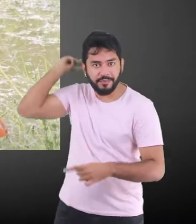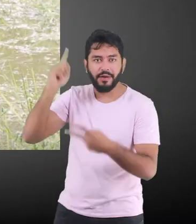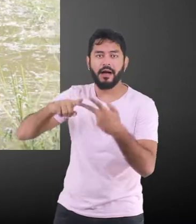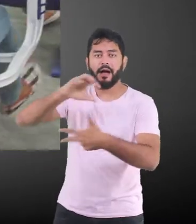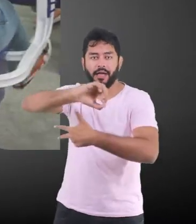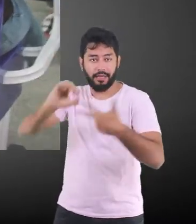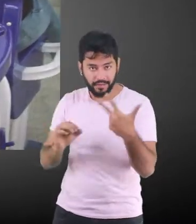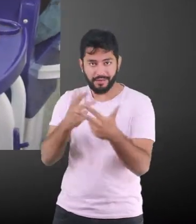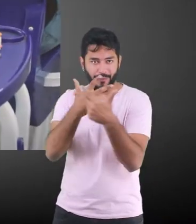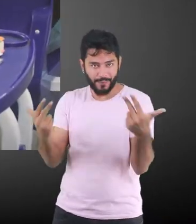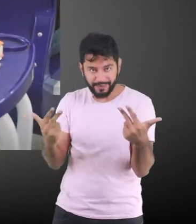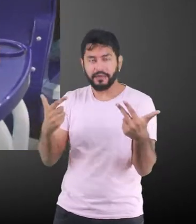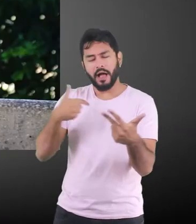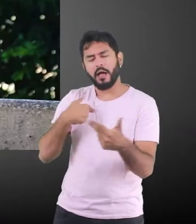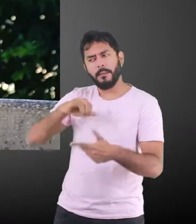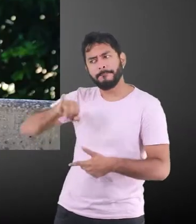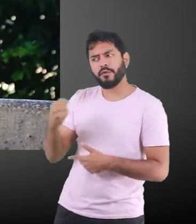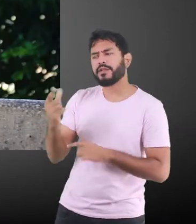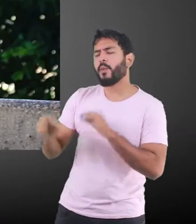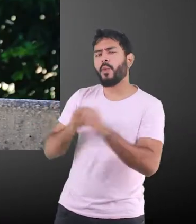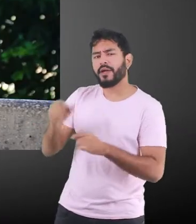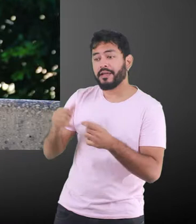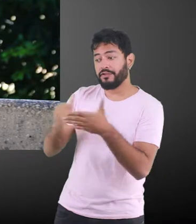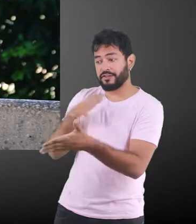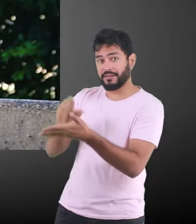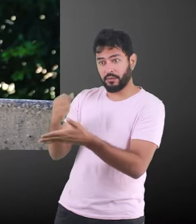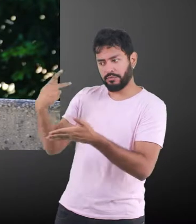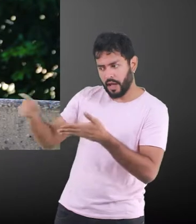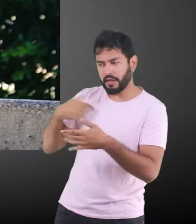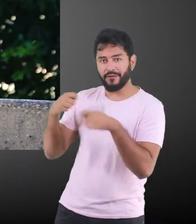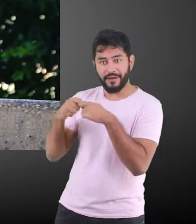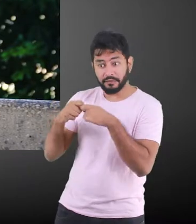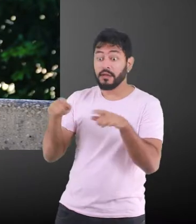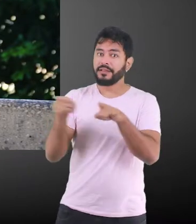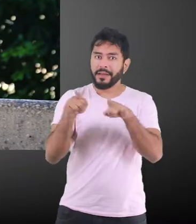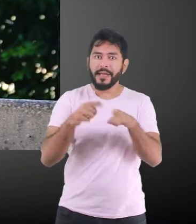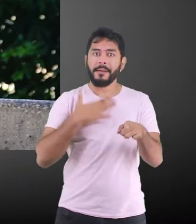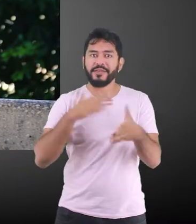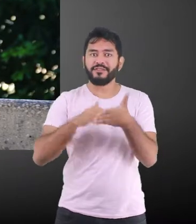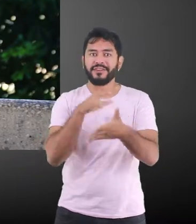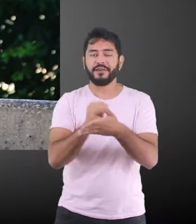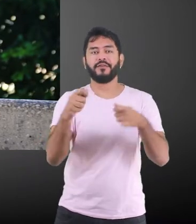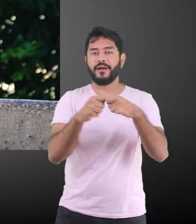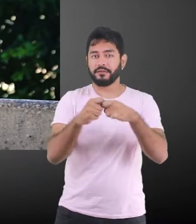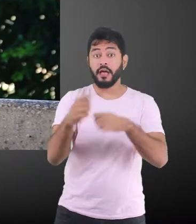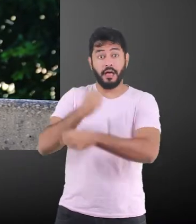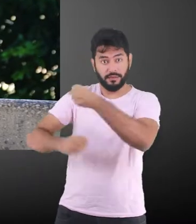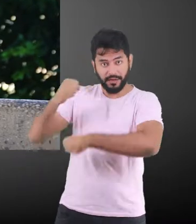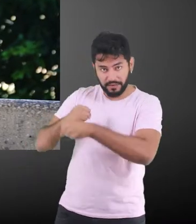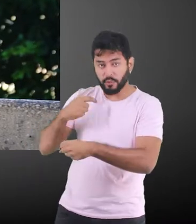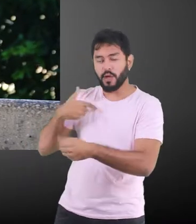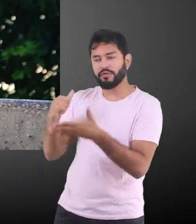vestibular, Enem. Aí eu escrevo elas e me inscrevo. Aí o ano passado eu escrevi a minha menina, a Amanda,